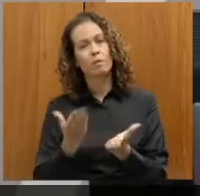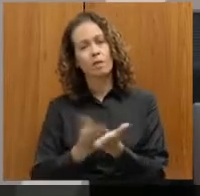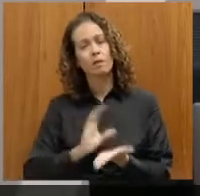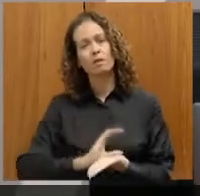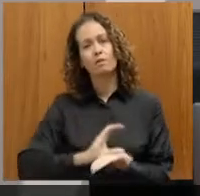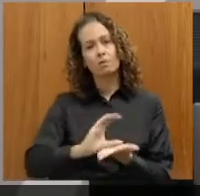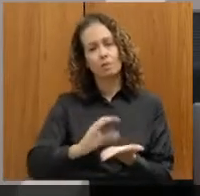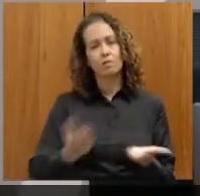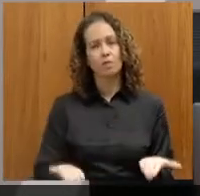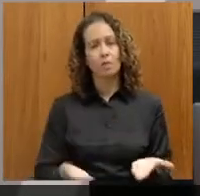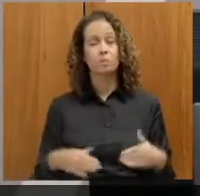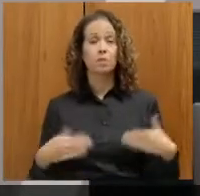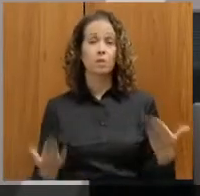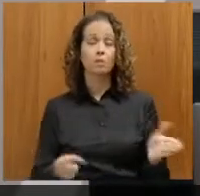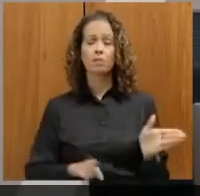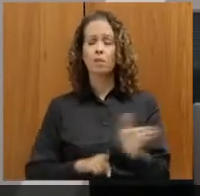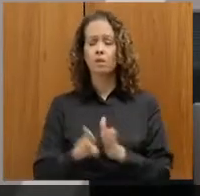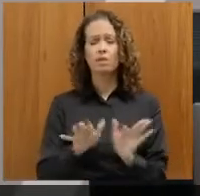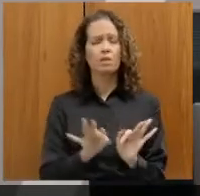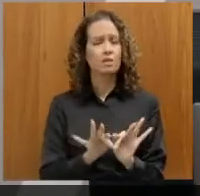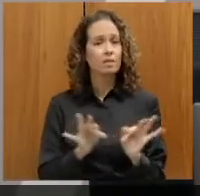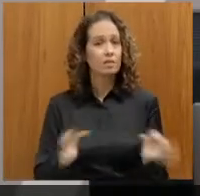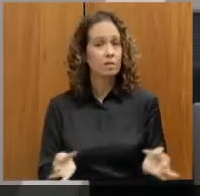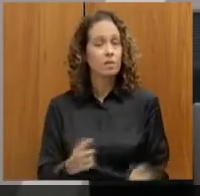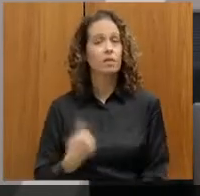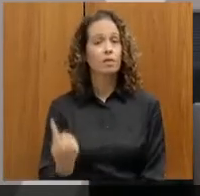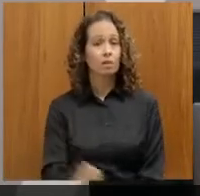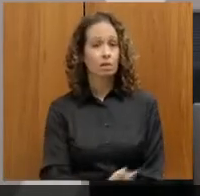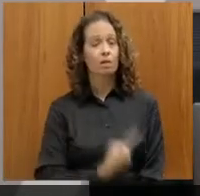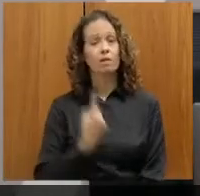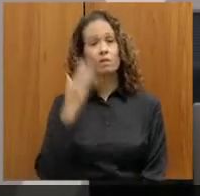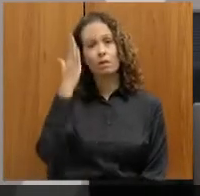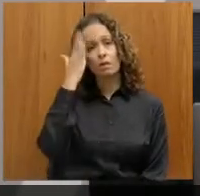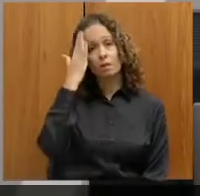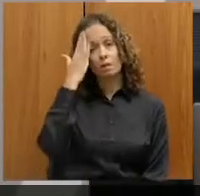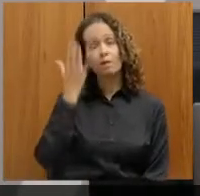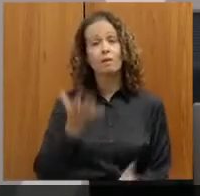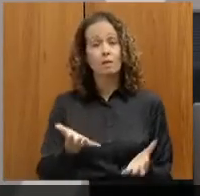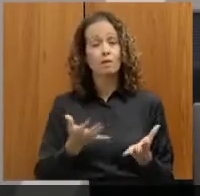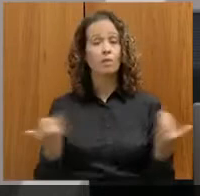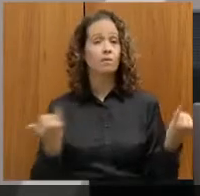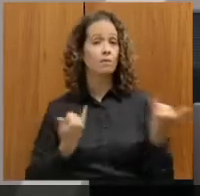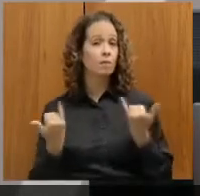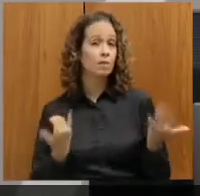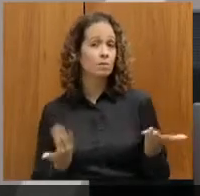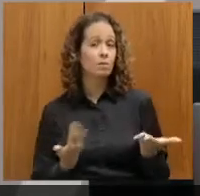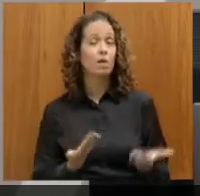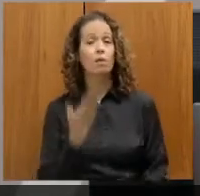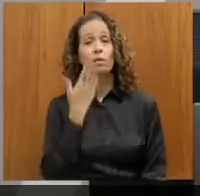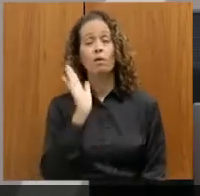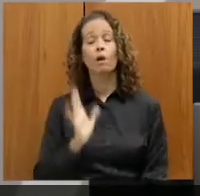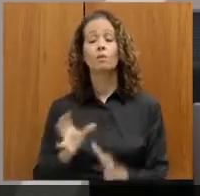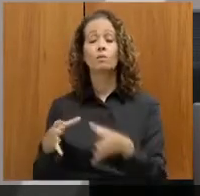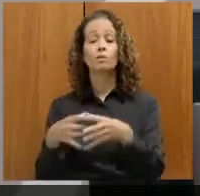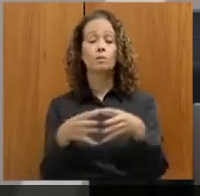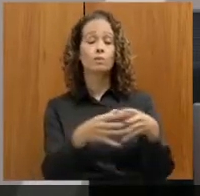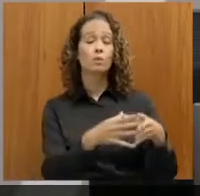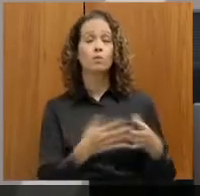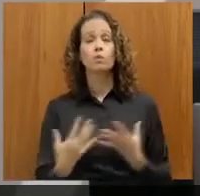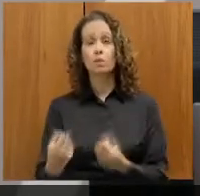porque a minha pergunta é muito simples nós queremos ter os dados Quais são os setores beneficiados